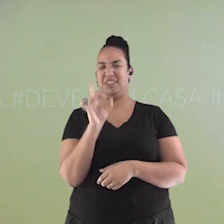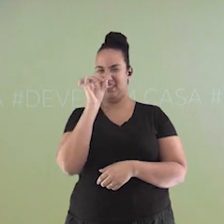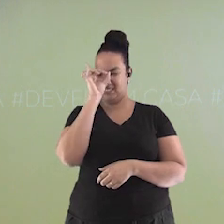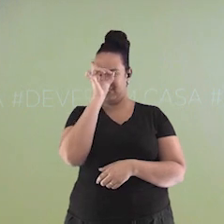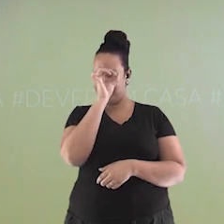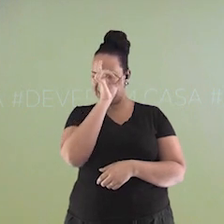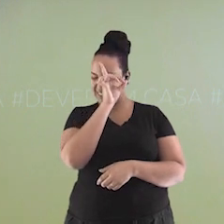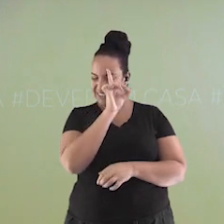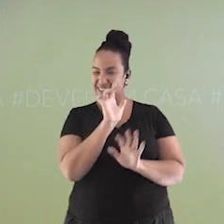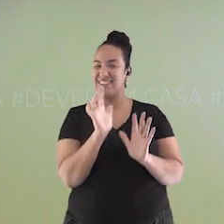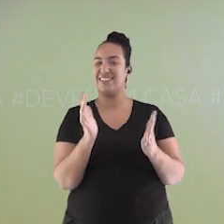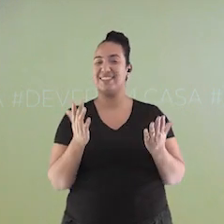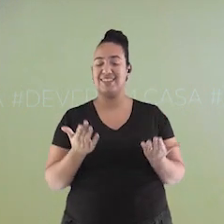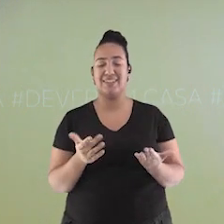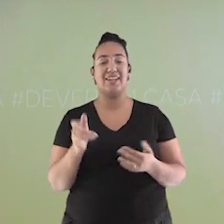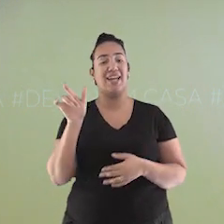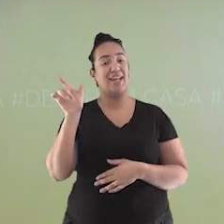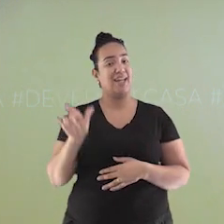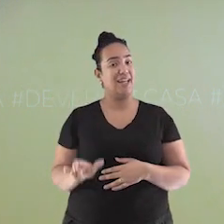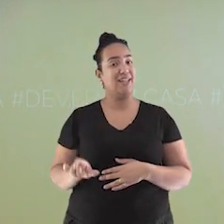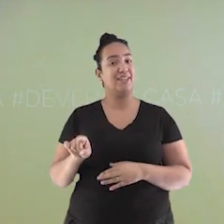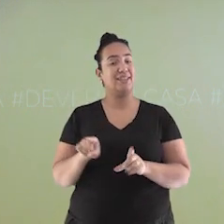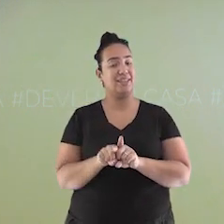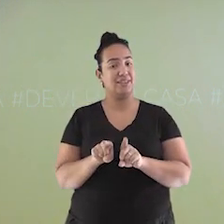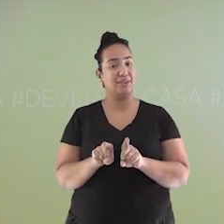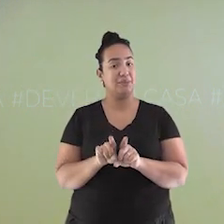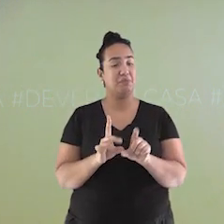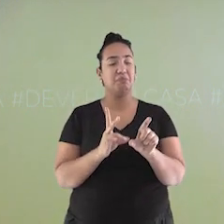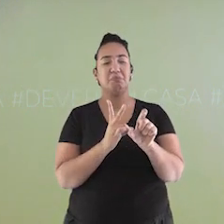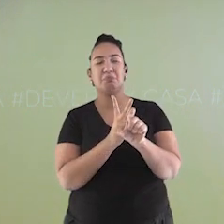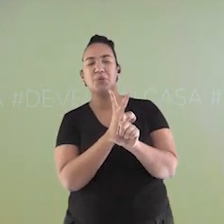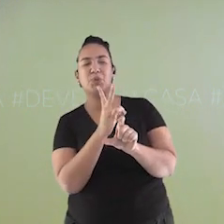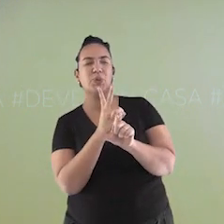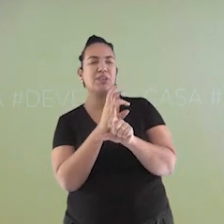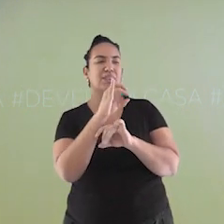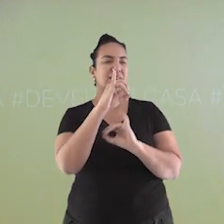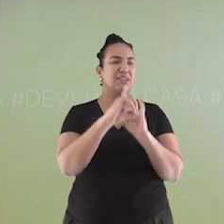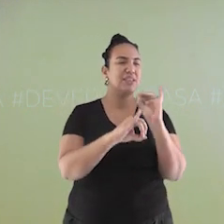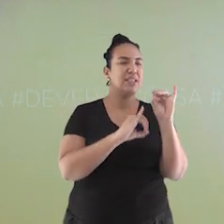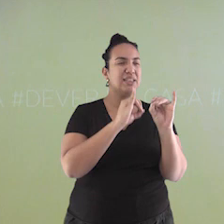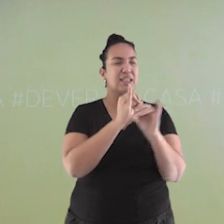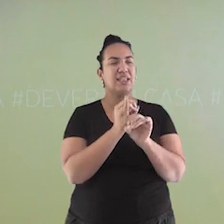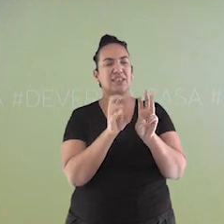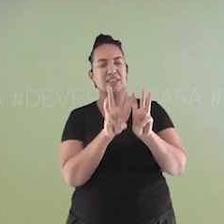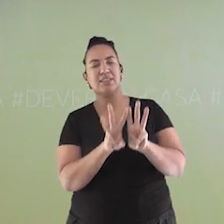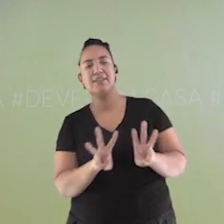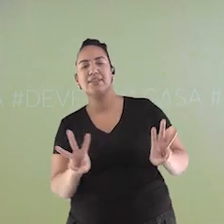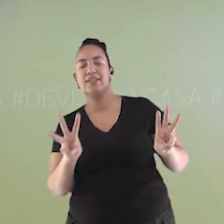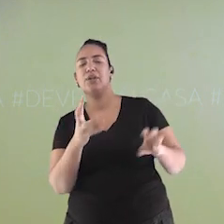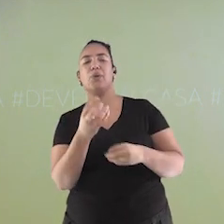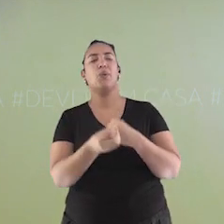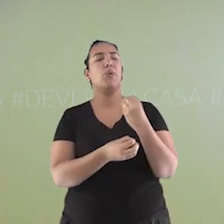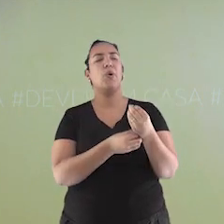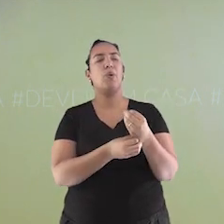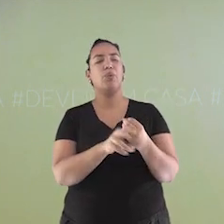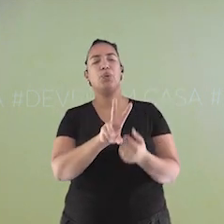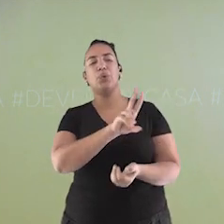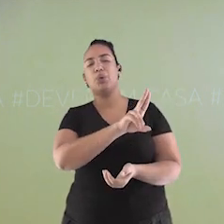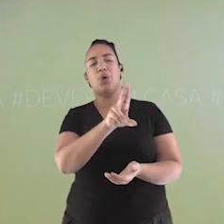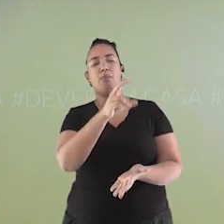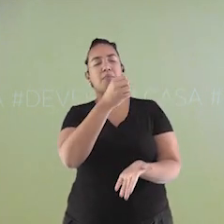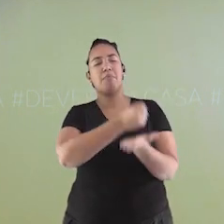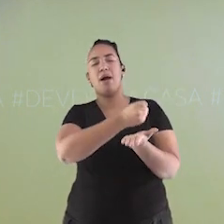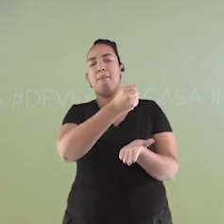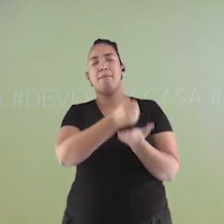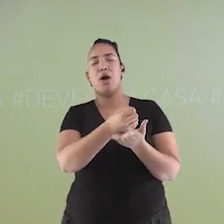um trava-línguas, né? O André foi buscar em alguns sites sobre como acontece o registro